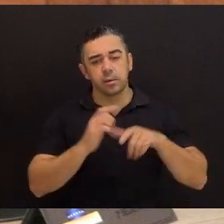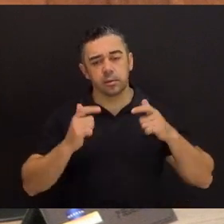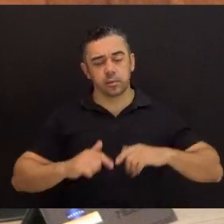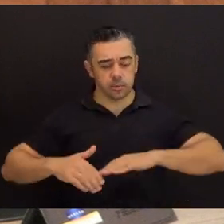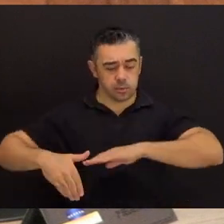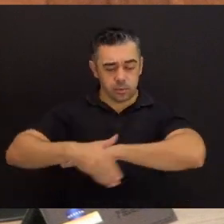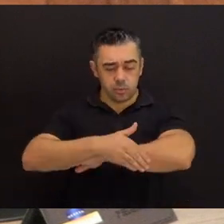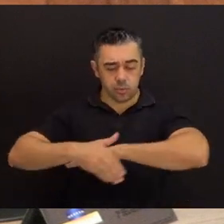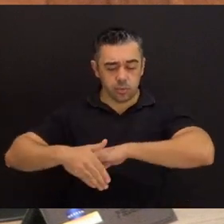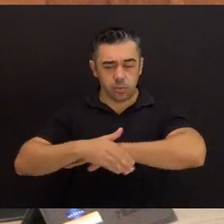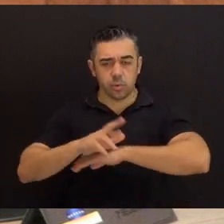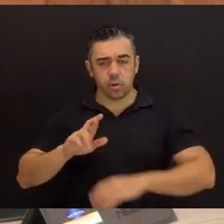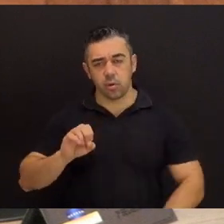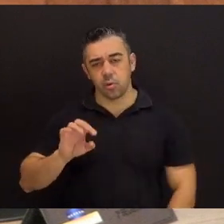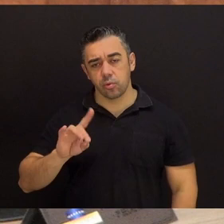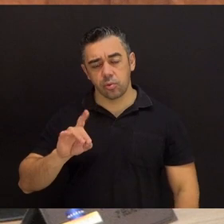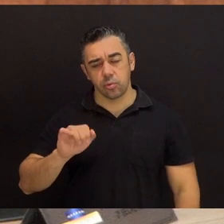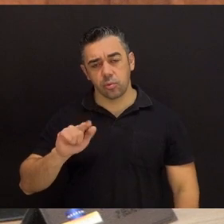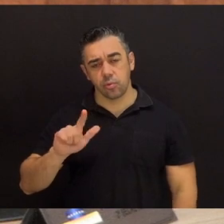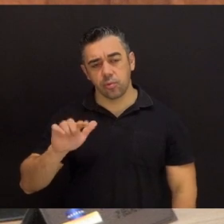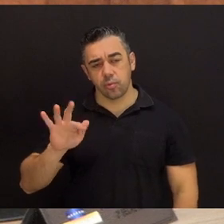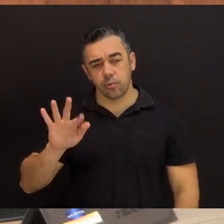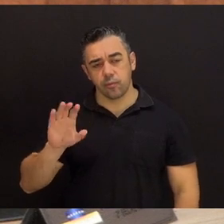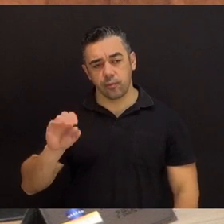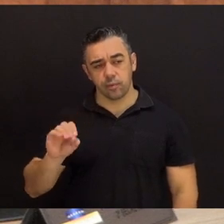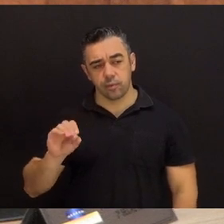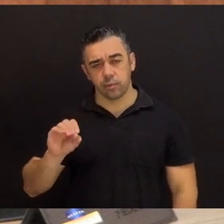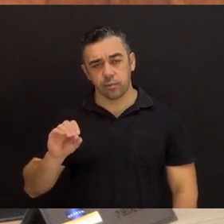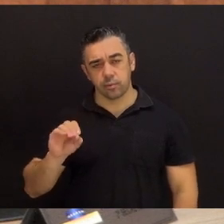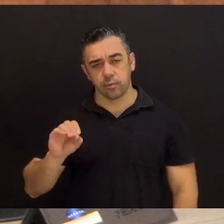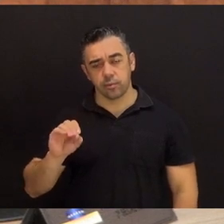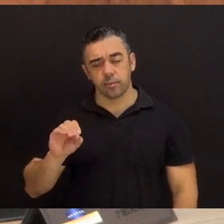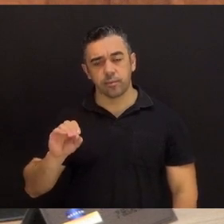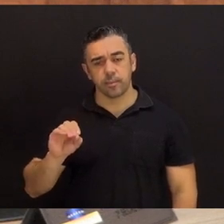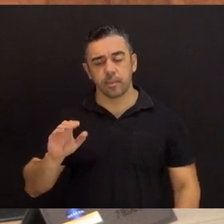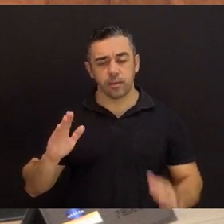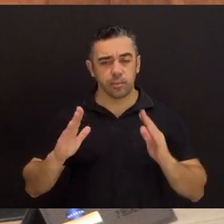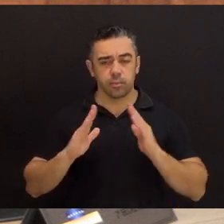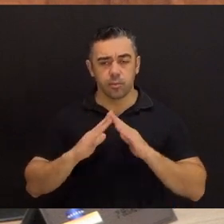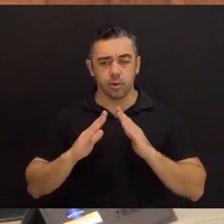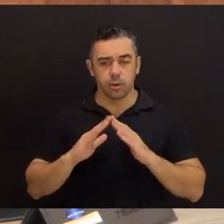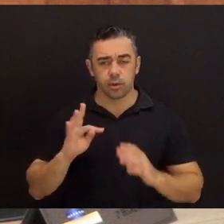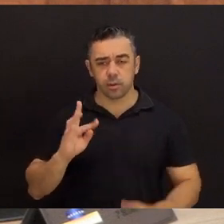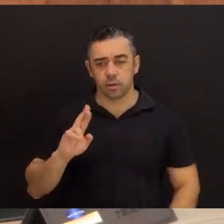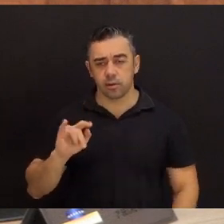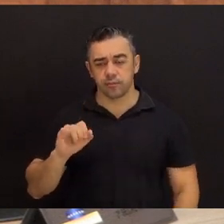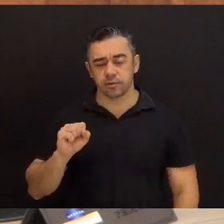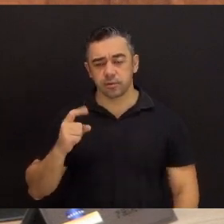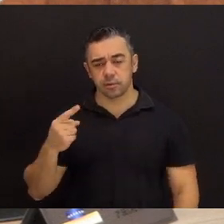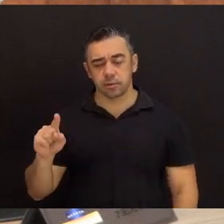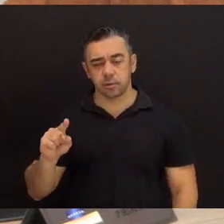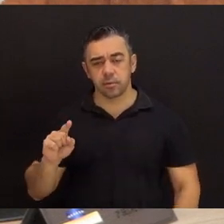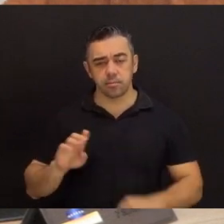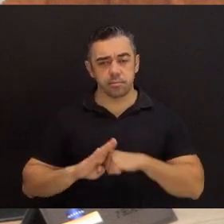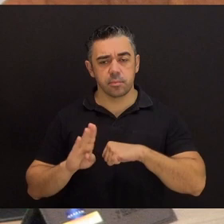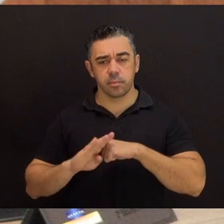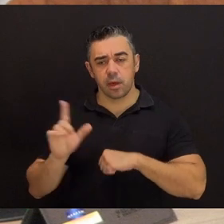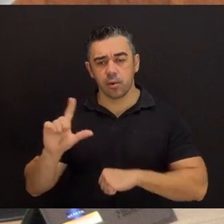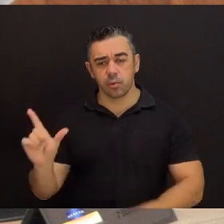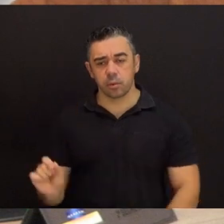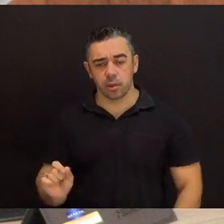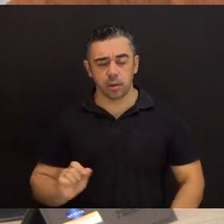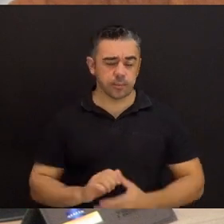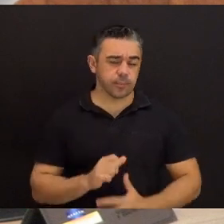Rua Rodolfo scherder namora Dias Trevisan Jardim Itália indicação de número